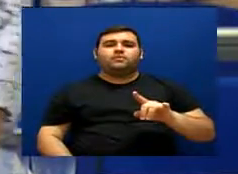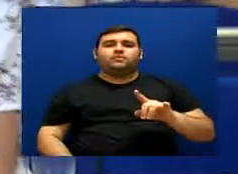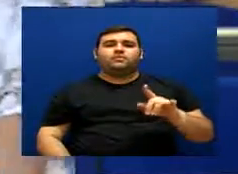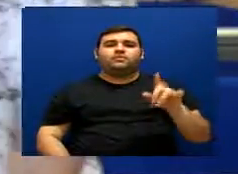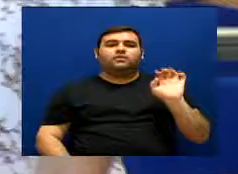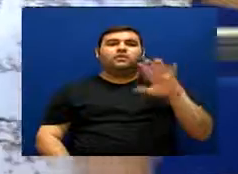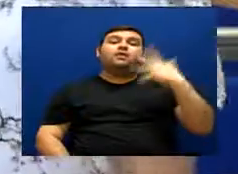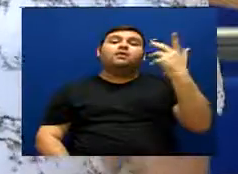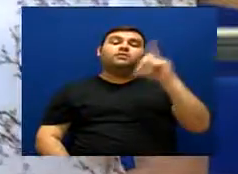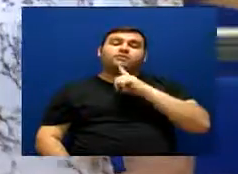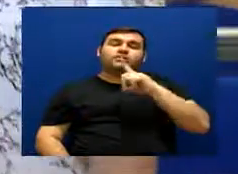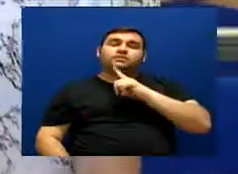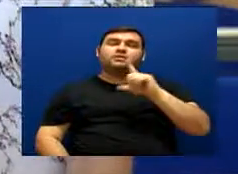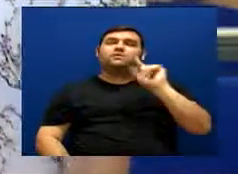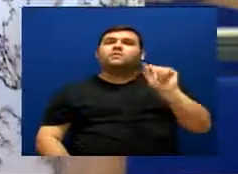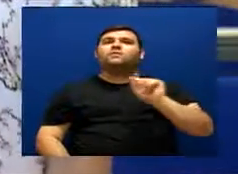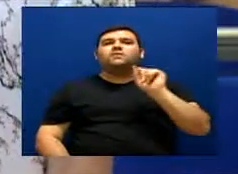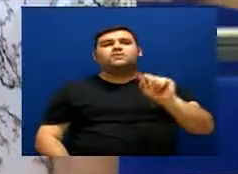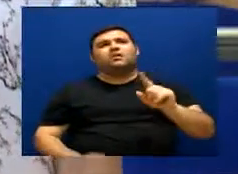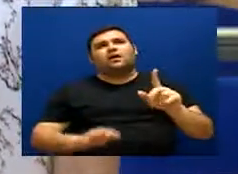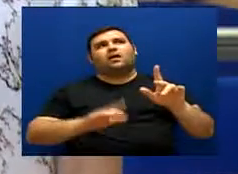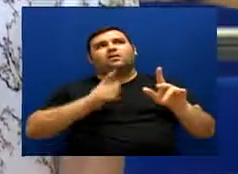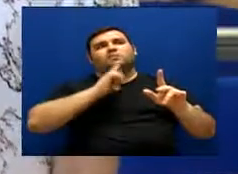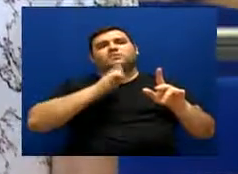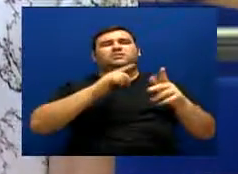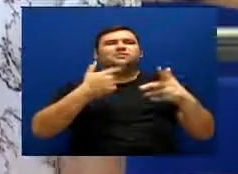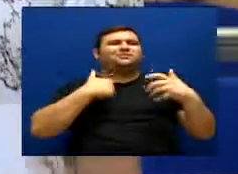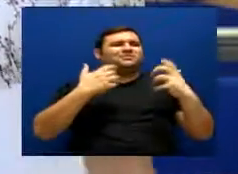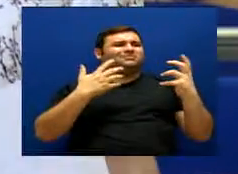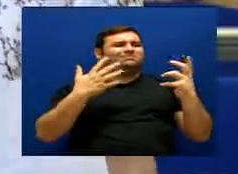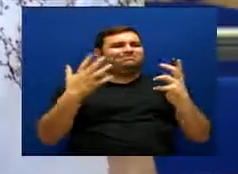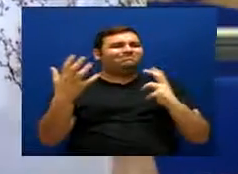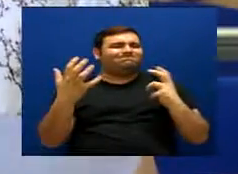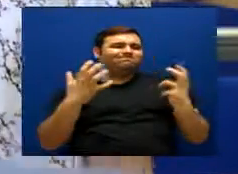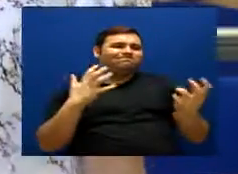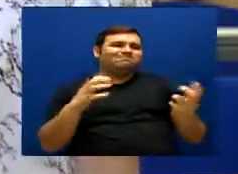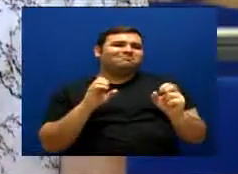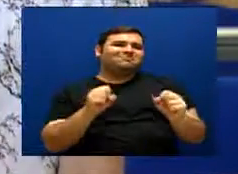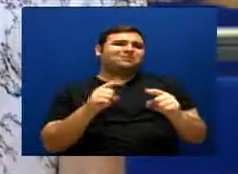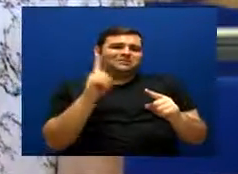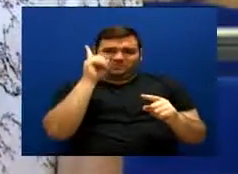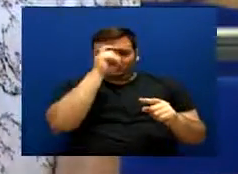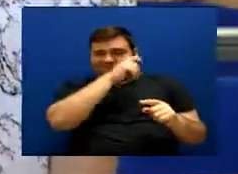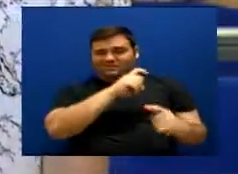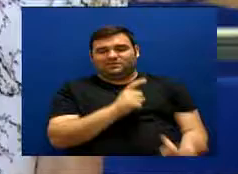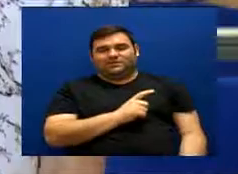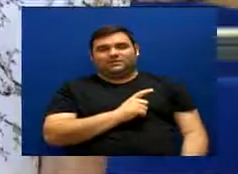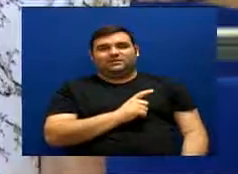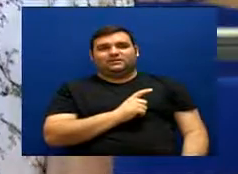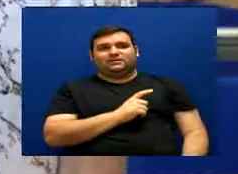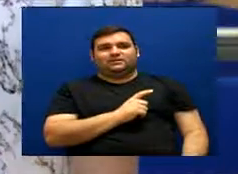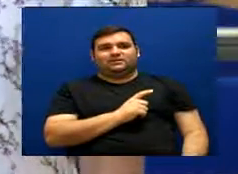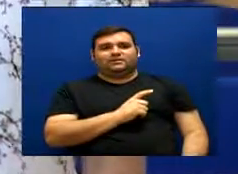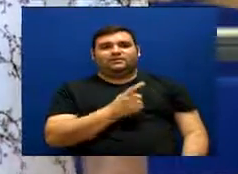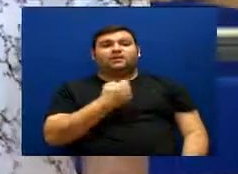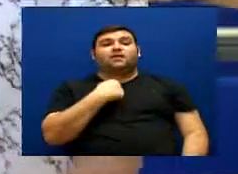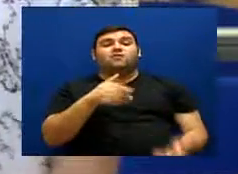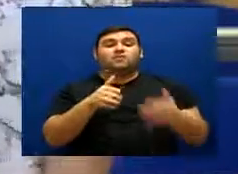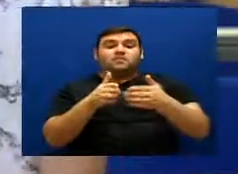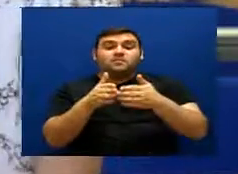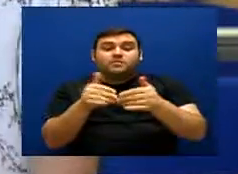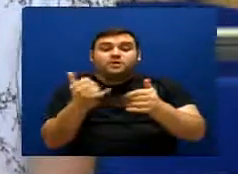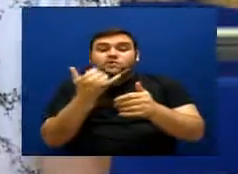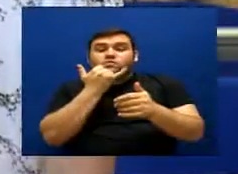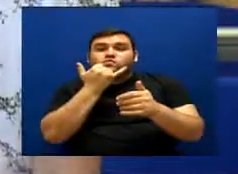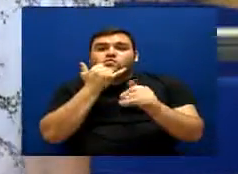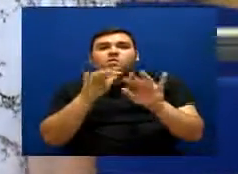da circunstância, de alguma maneira ficava numa situação complicada de pedir